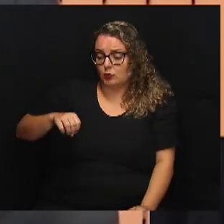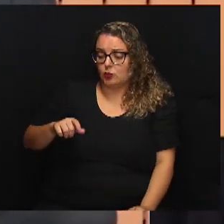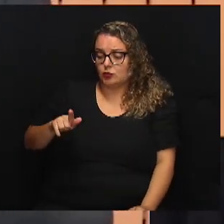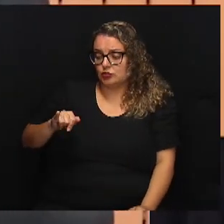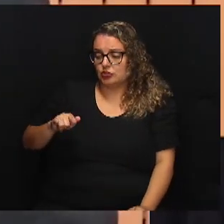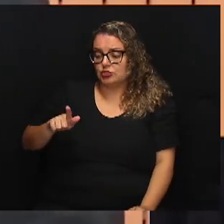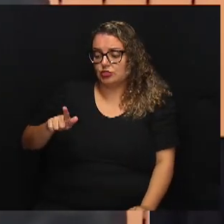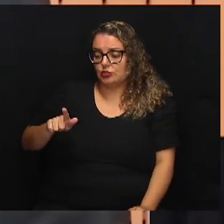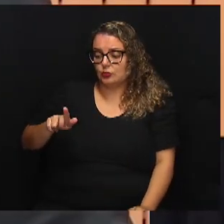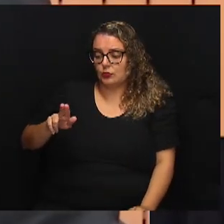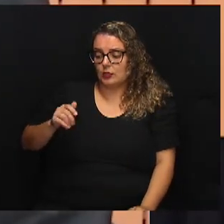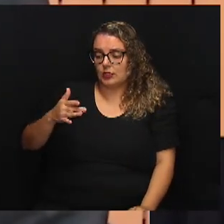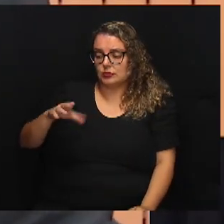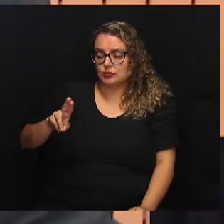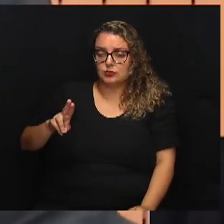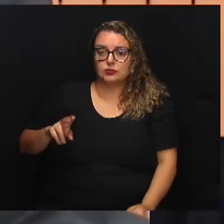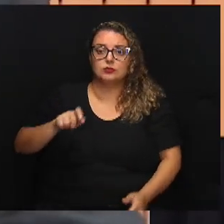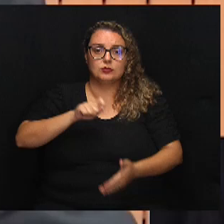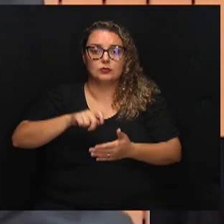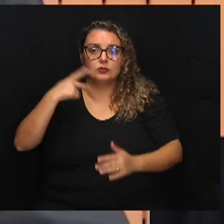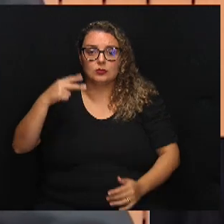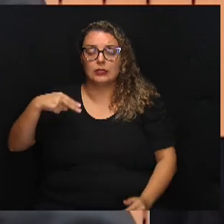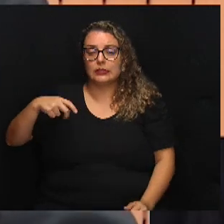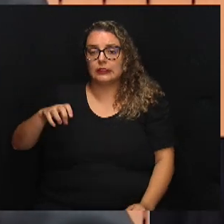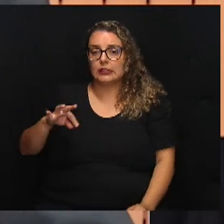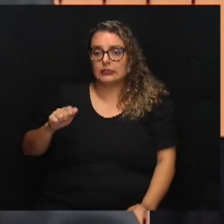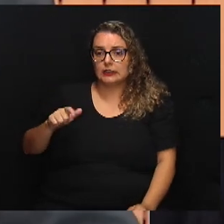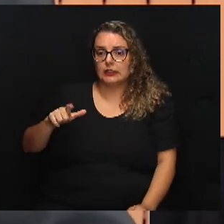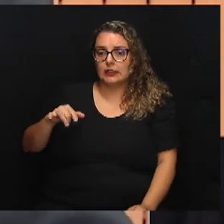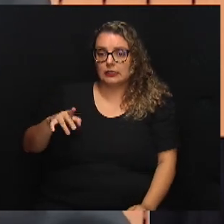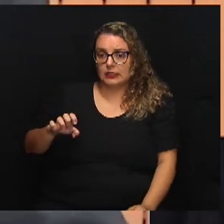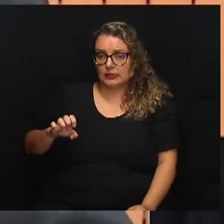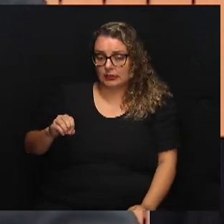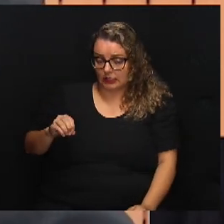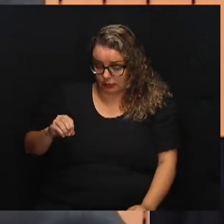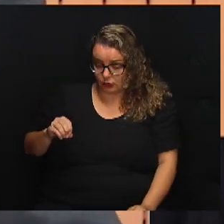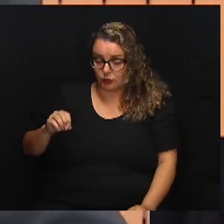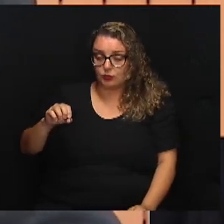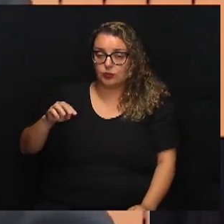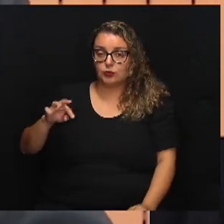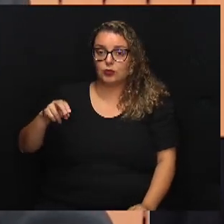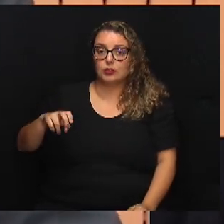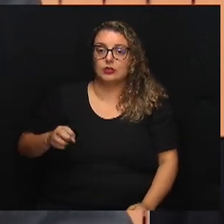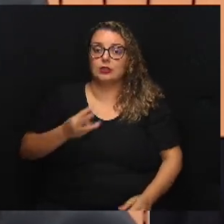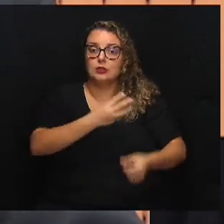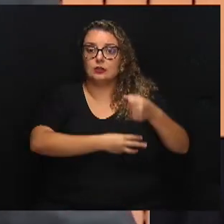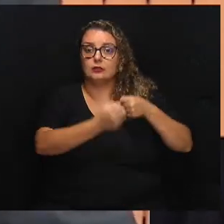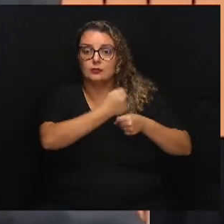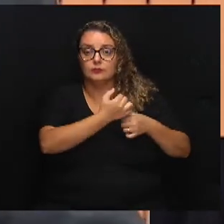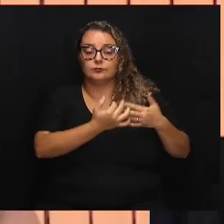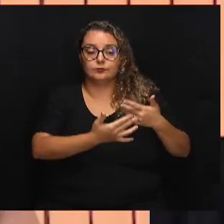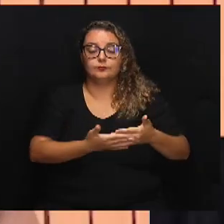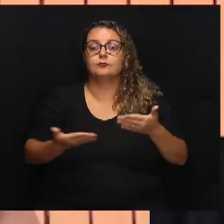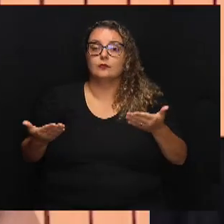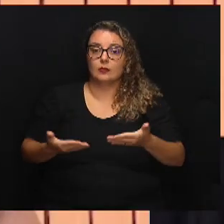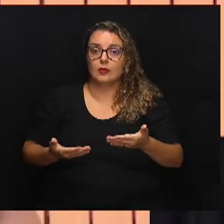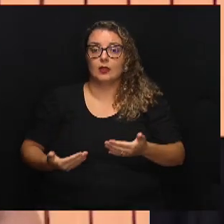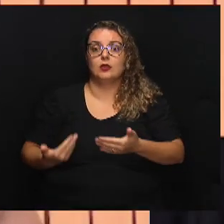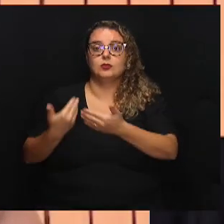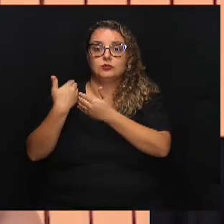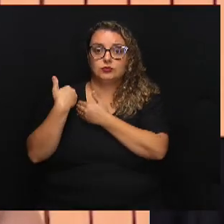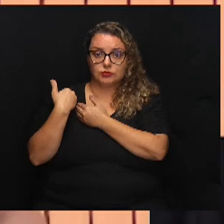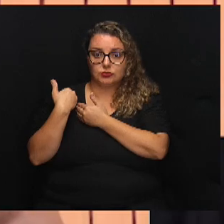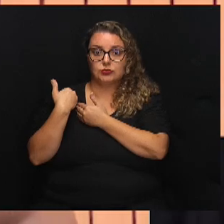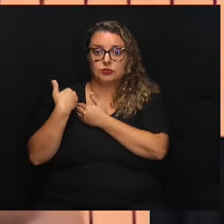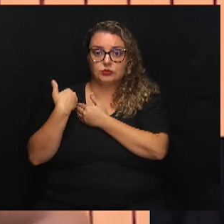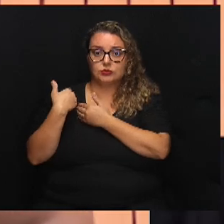de autoria do vereador Natalino Toni foi implantado há 3 anos. Agora, está sob a responsabilidade